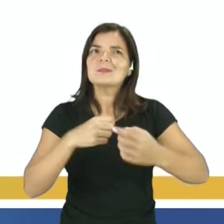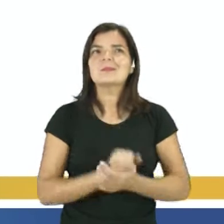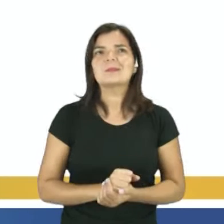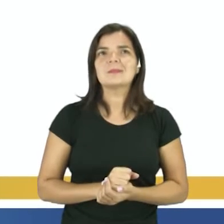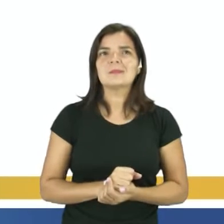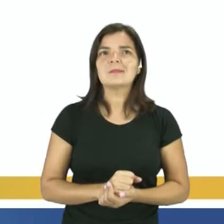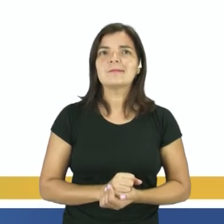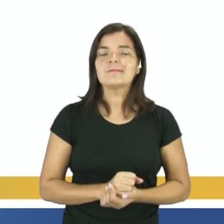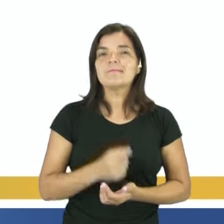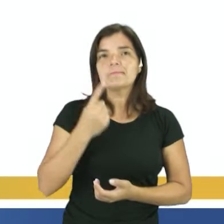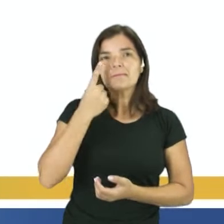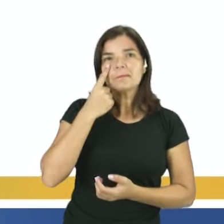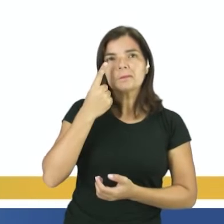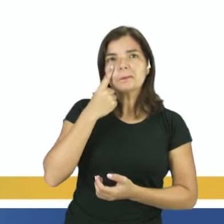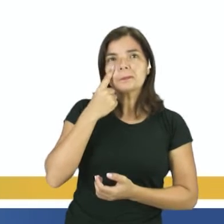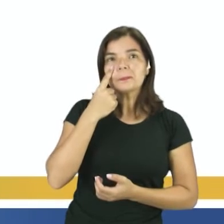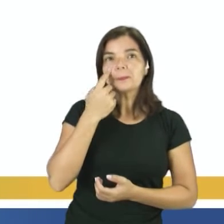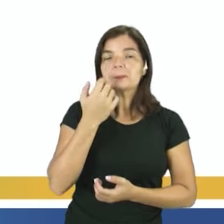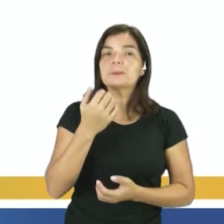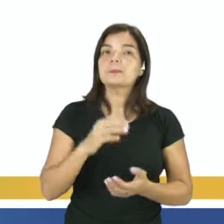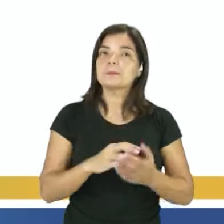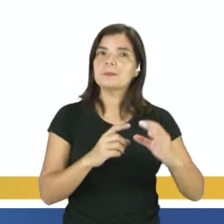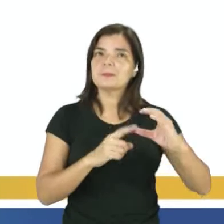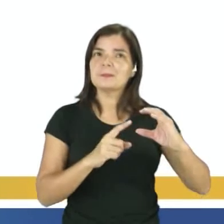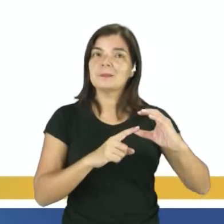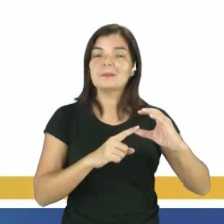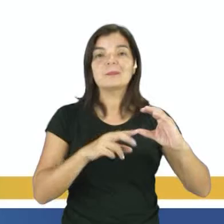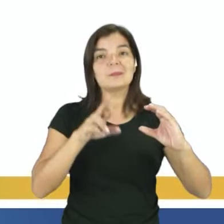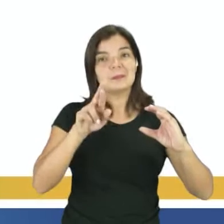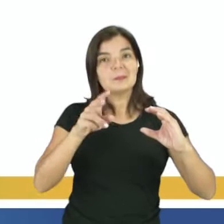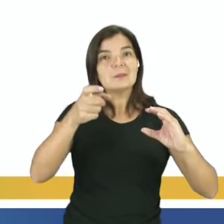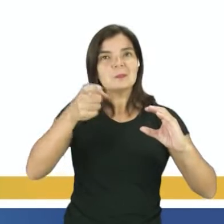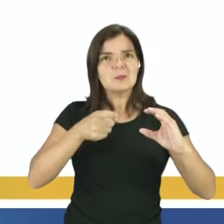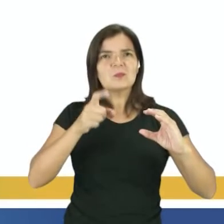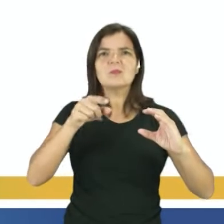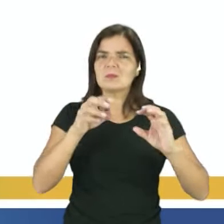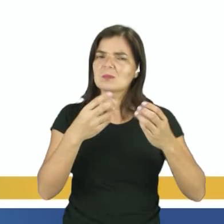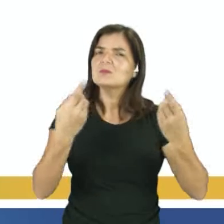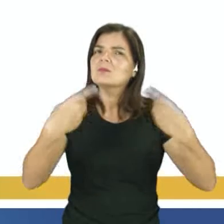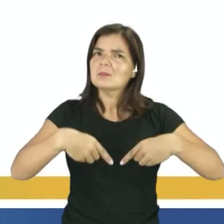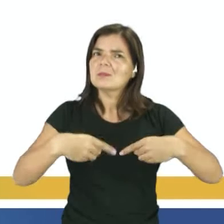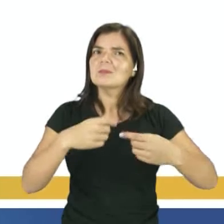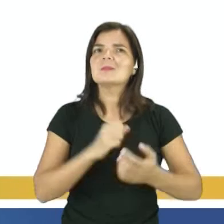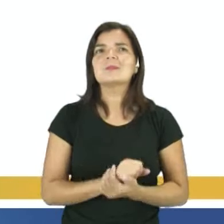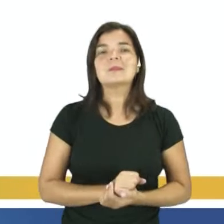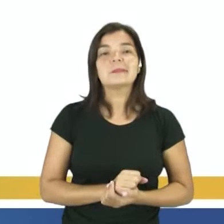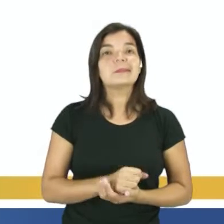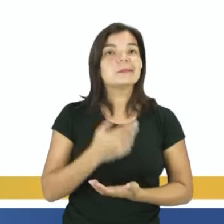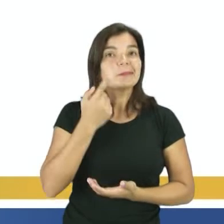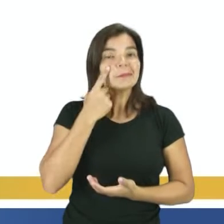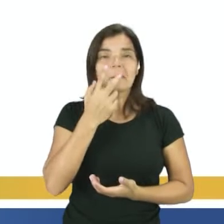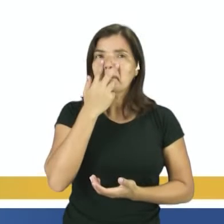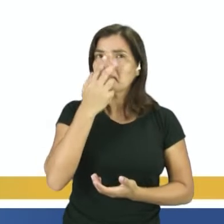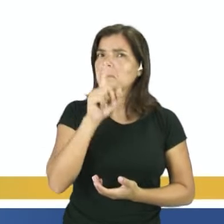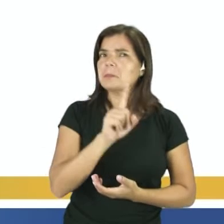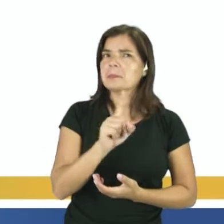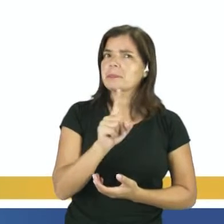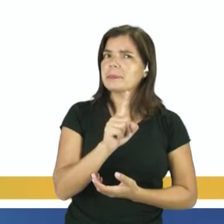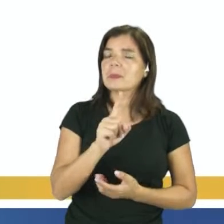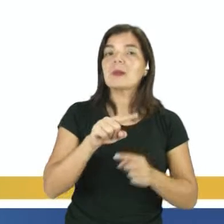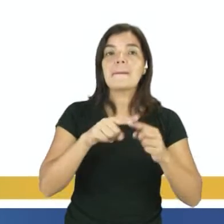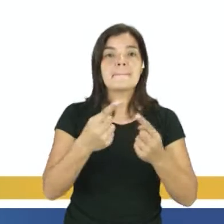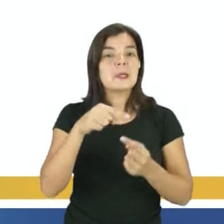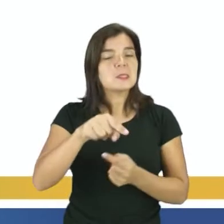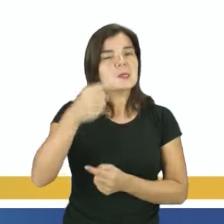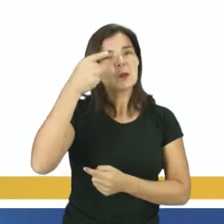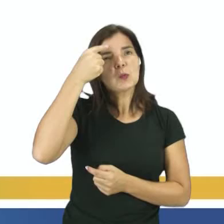concorrentes? Vamos lá, desculpa, letra C, R e X são retas concorrentes? Gente, parece que não, né? Mas se